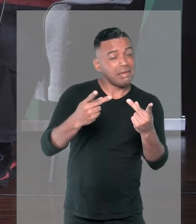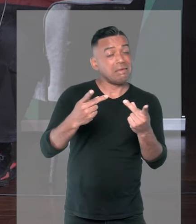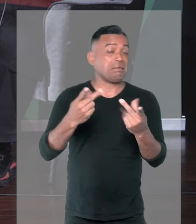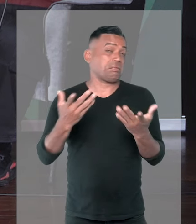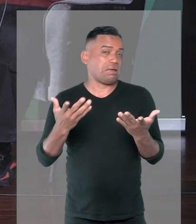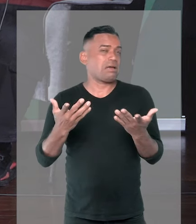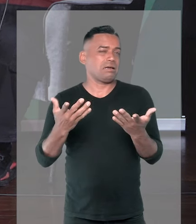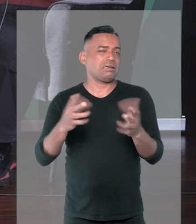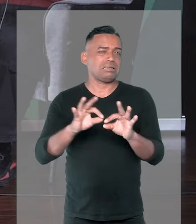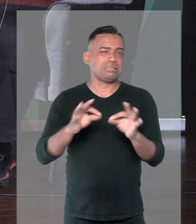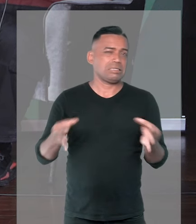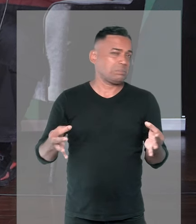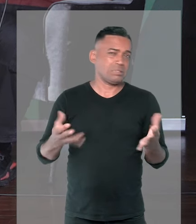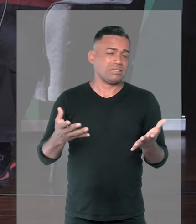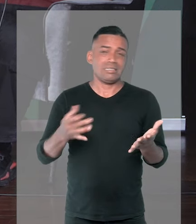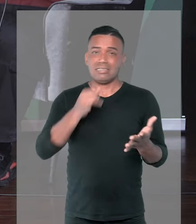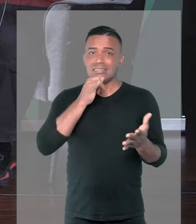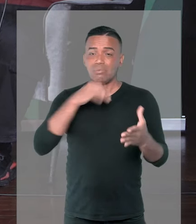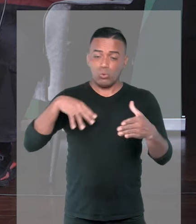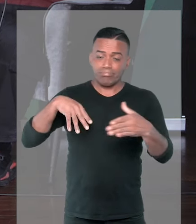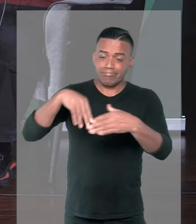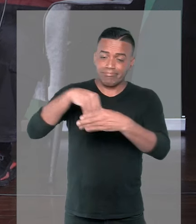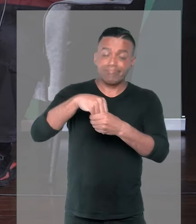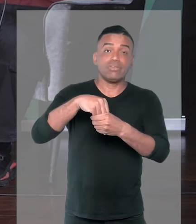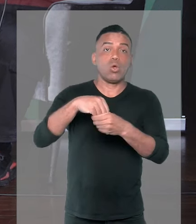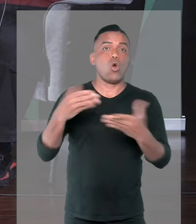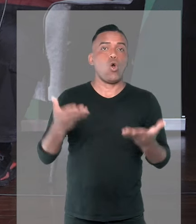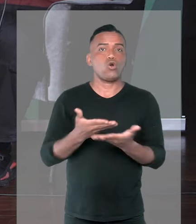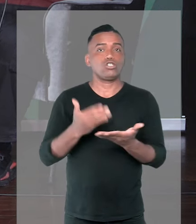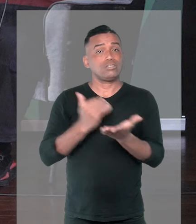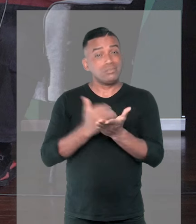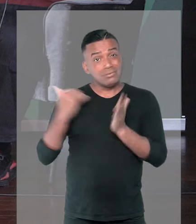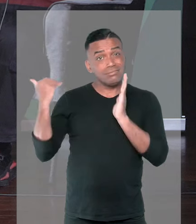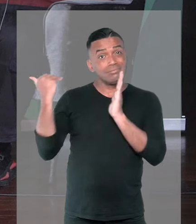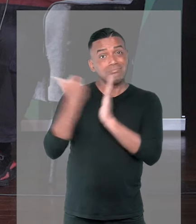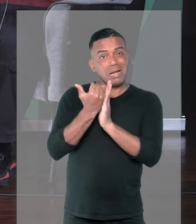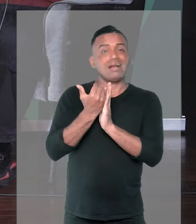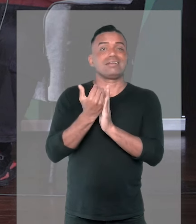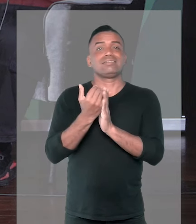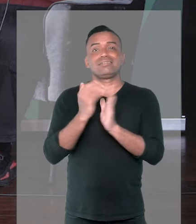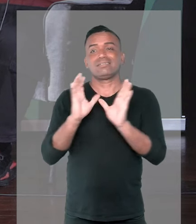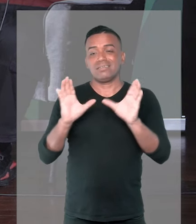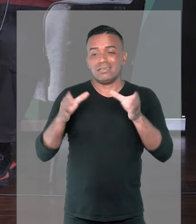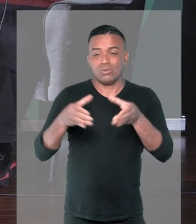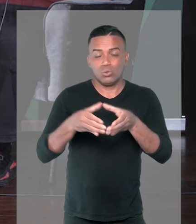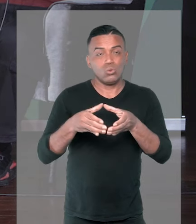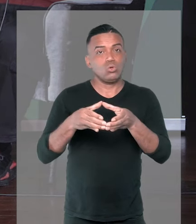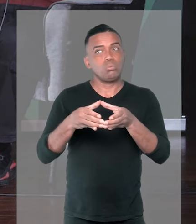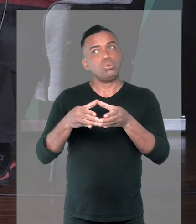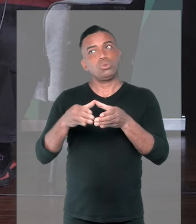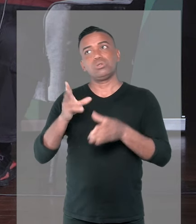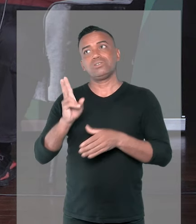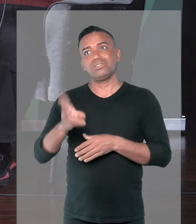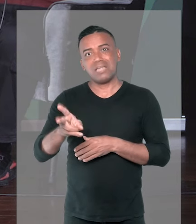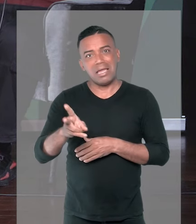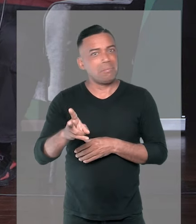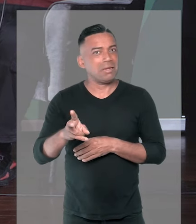simples de atividade de venda incluem hoje muito mais um departamento que sempre ficou relegado à